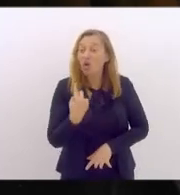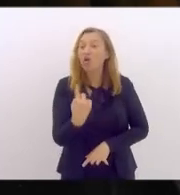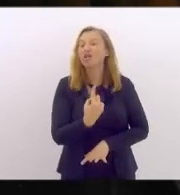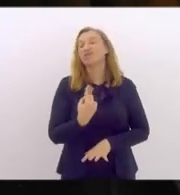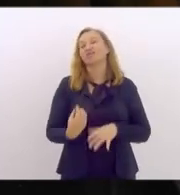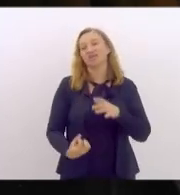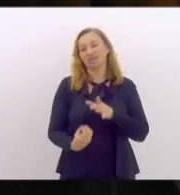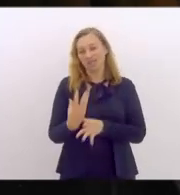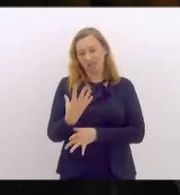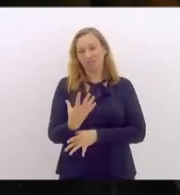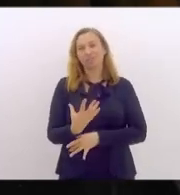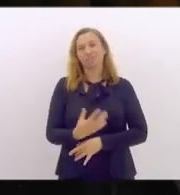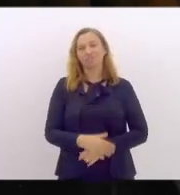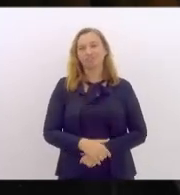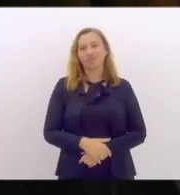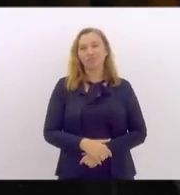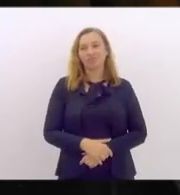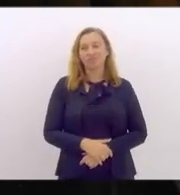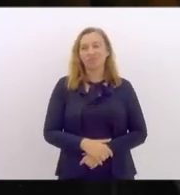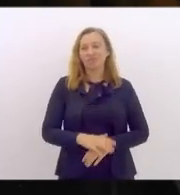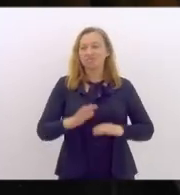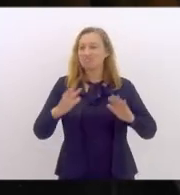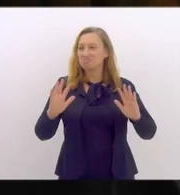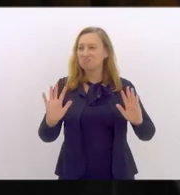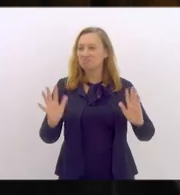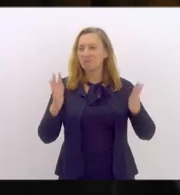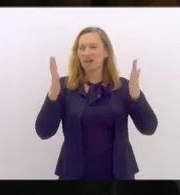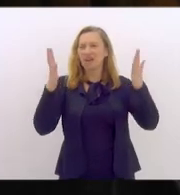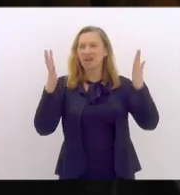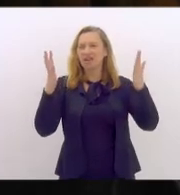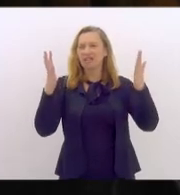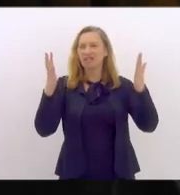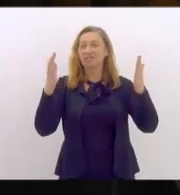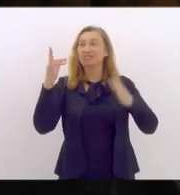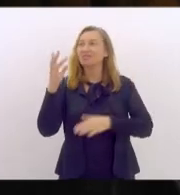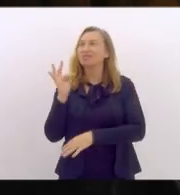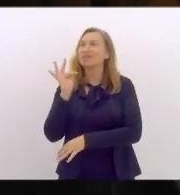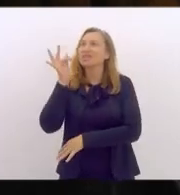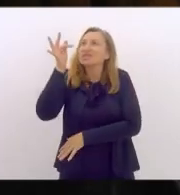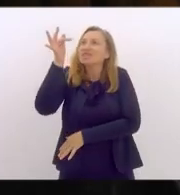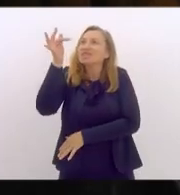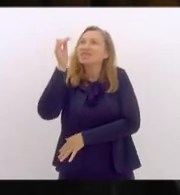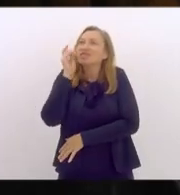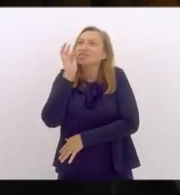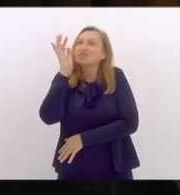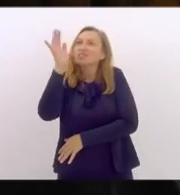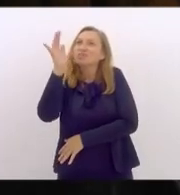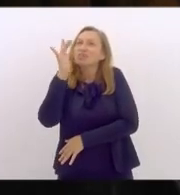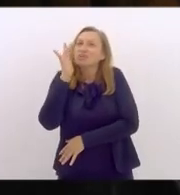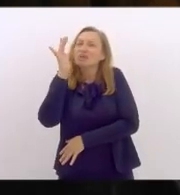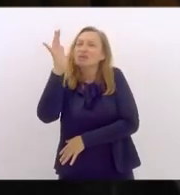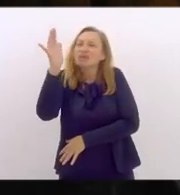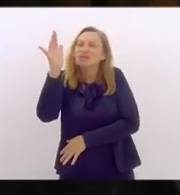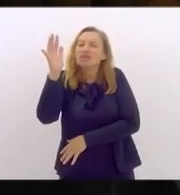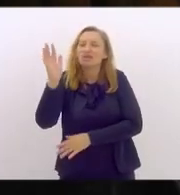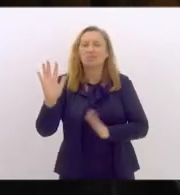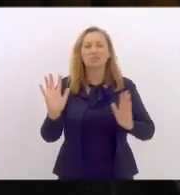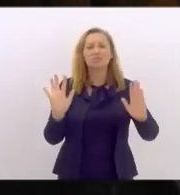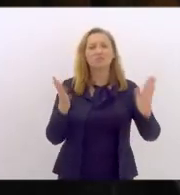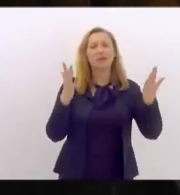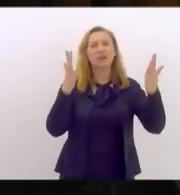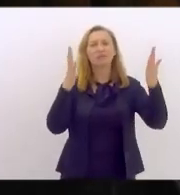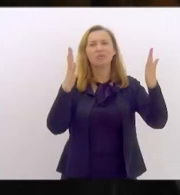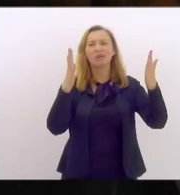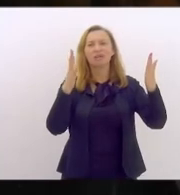criamos salve lindo pendão da Esperança salve símbolo Augusto da Paz